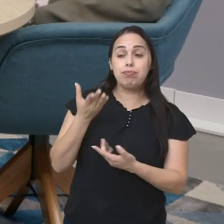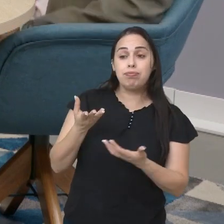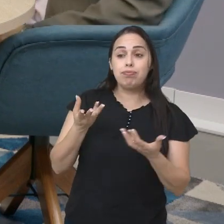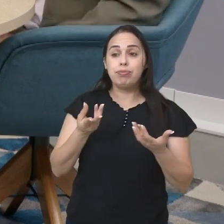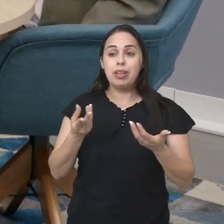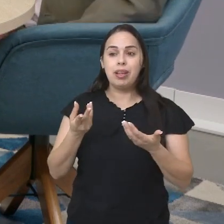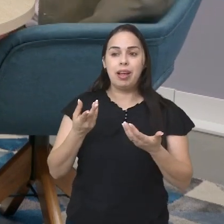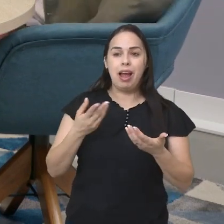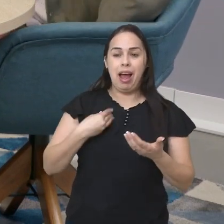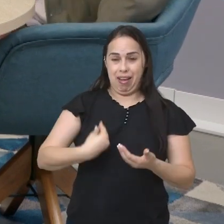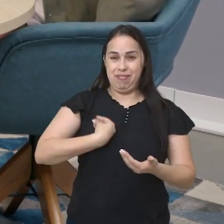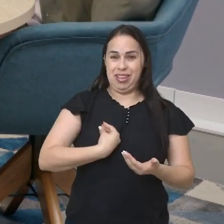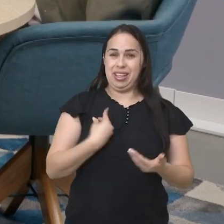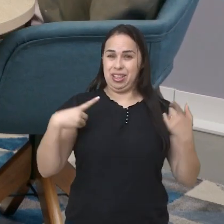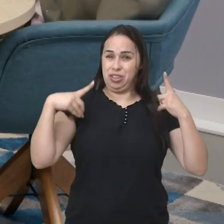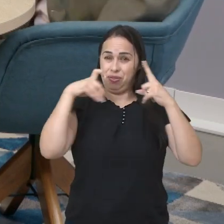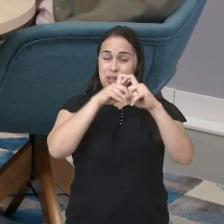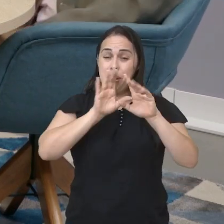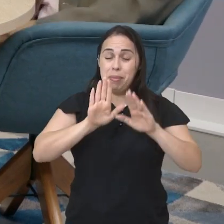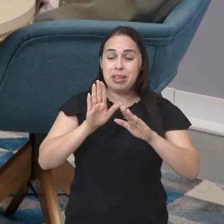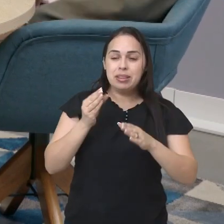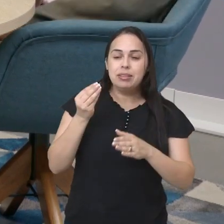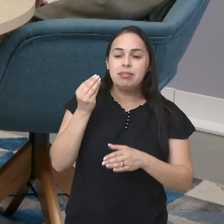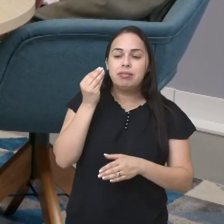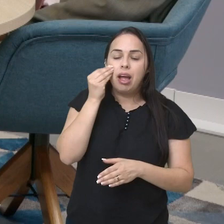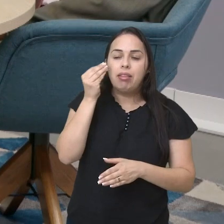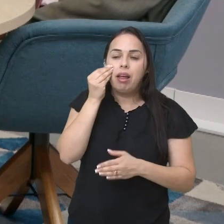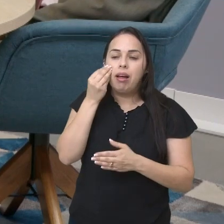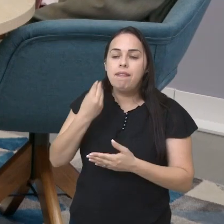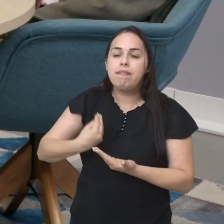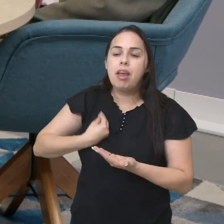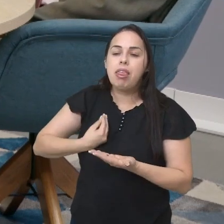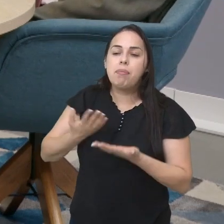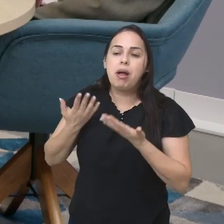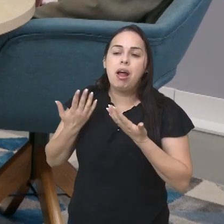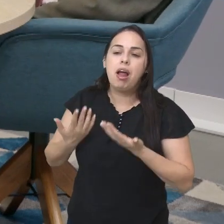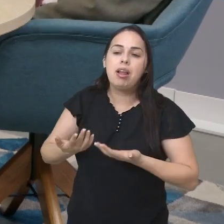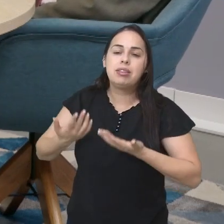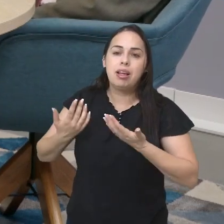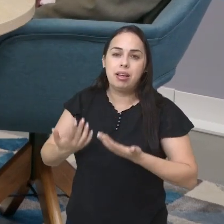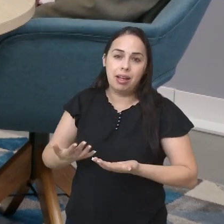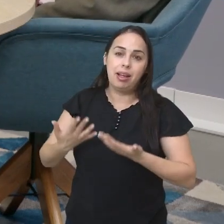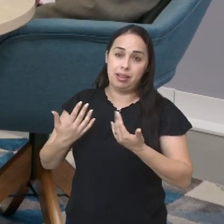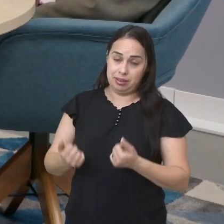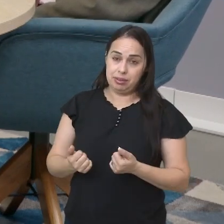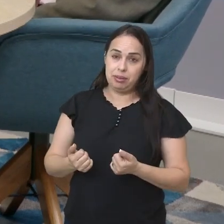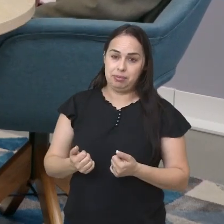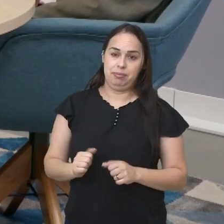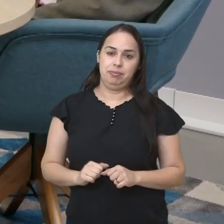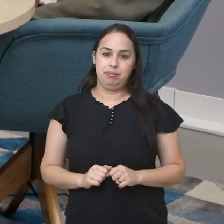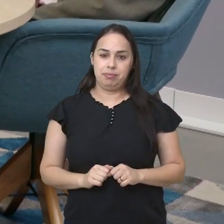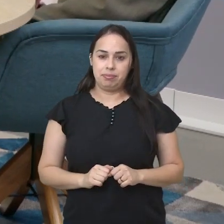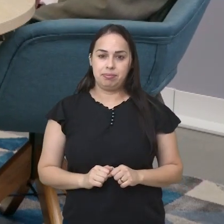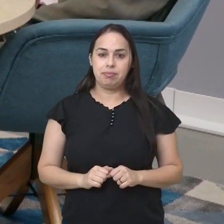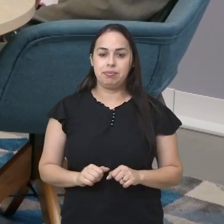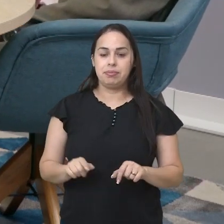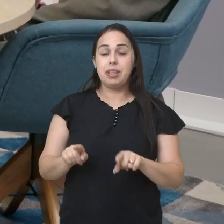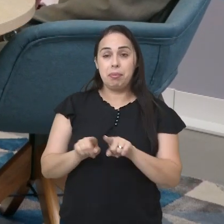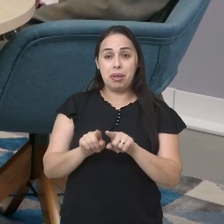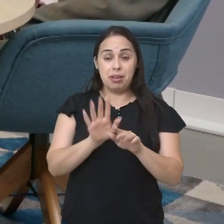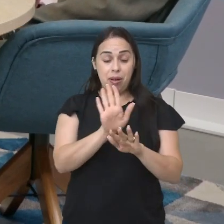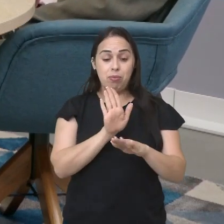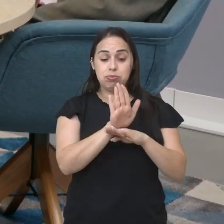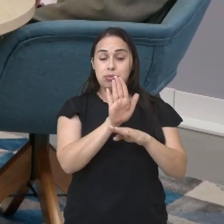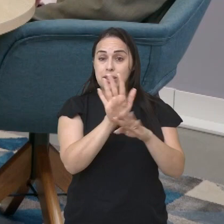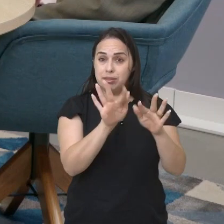difícil, mas para tentar deixar ela um pouquinho ainda, não digo cruel, né, mas dar auxílio a essas famílias.